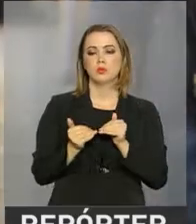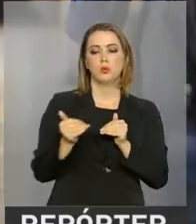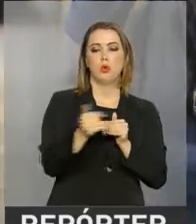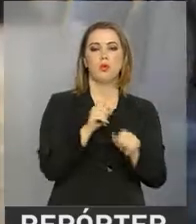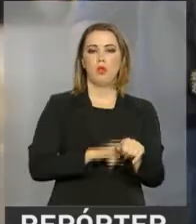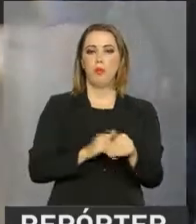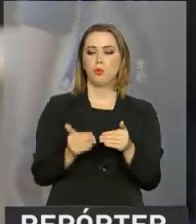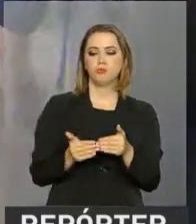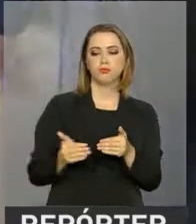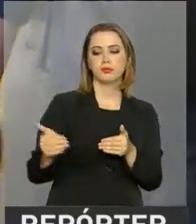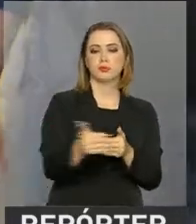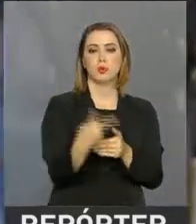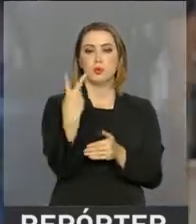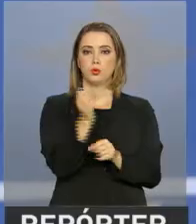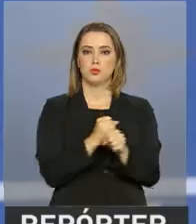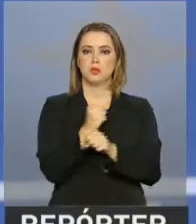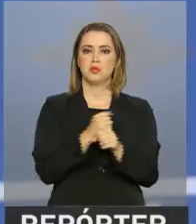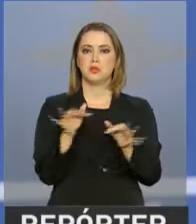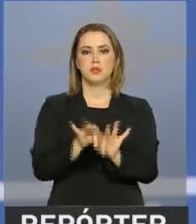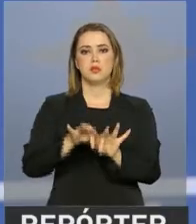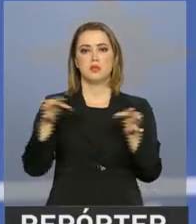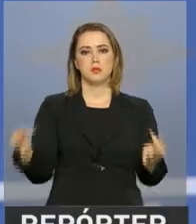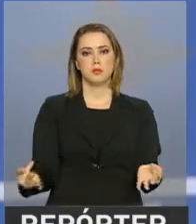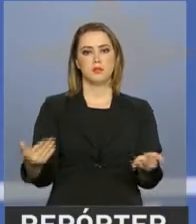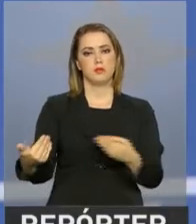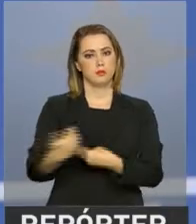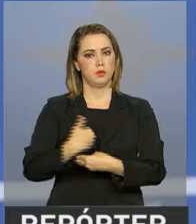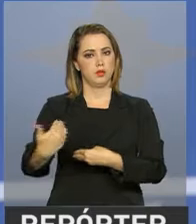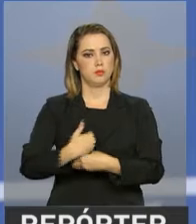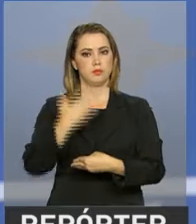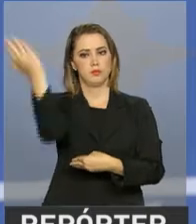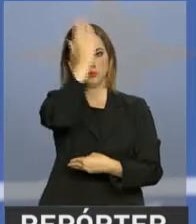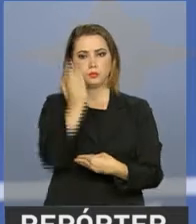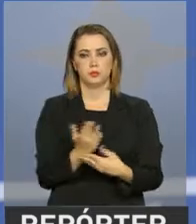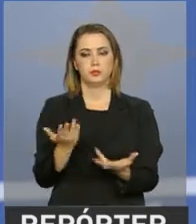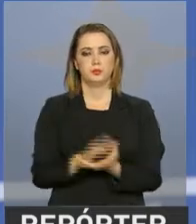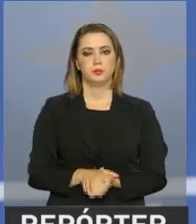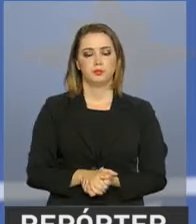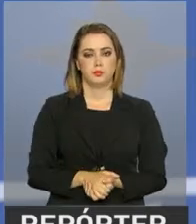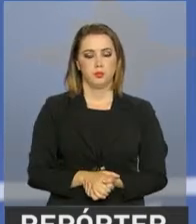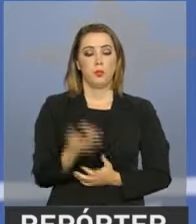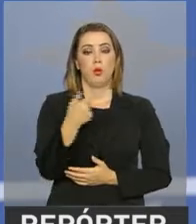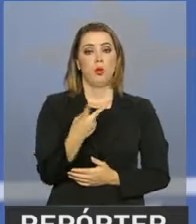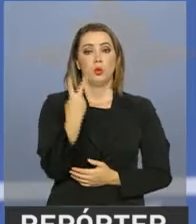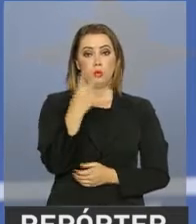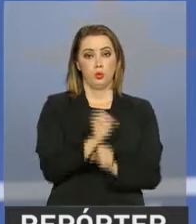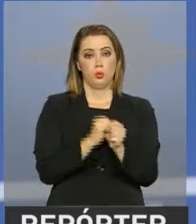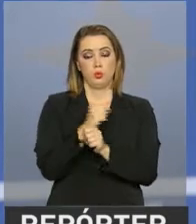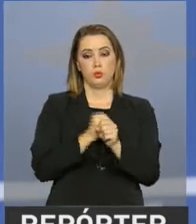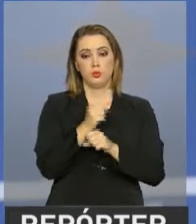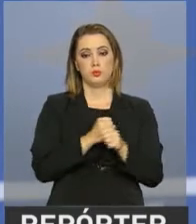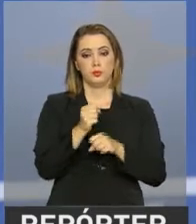de visto por mais dois anos a proposta do ministério do turismo embratur para que seja prorrogado por mais dois anos a